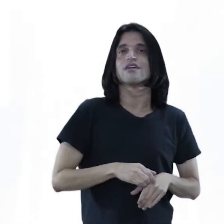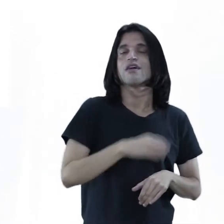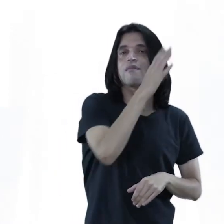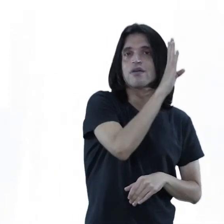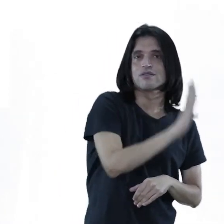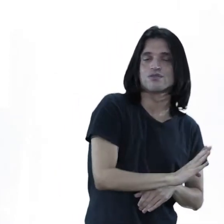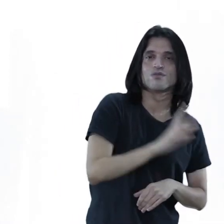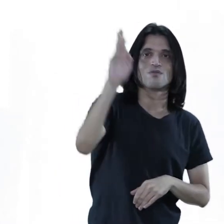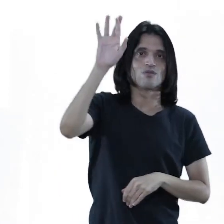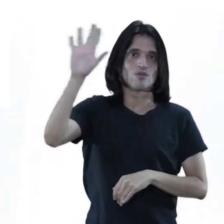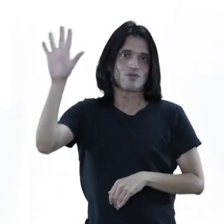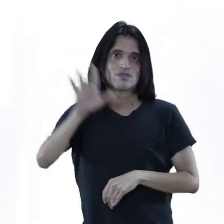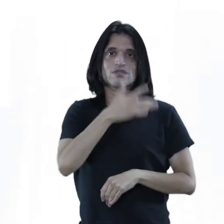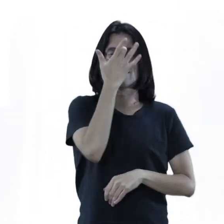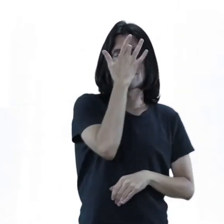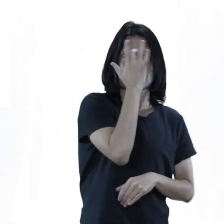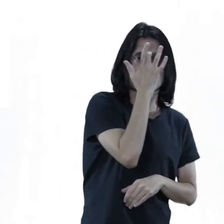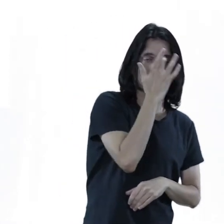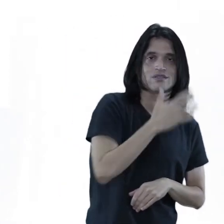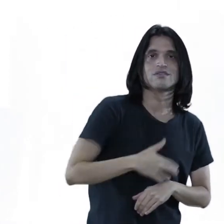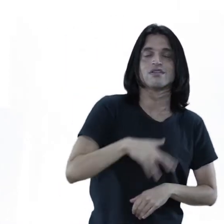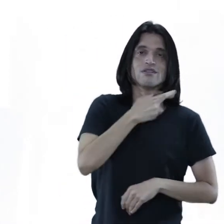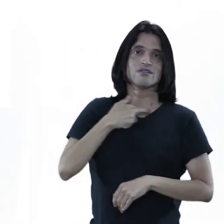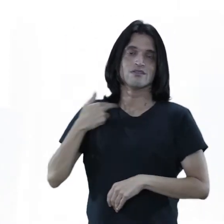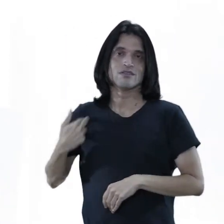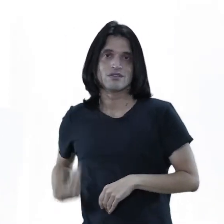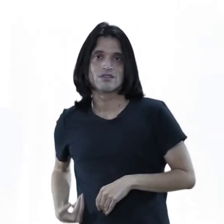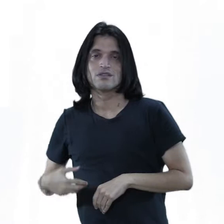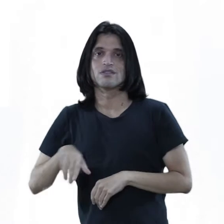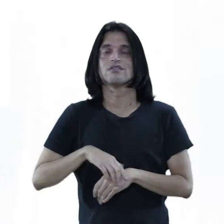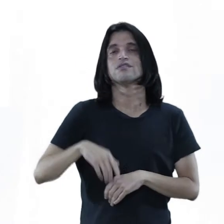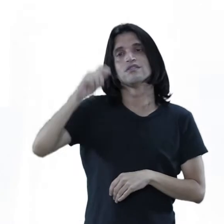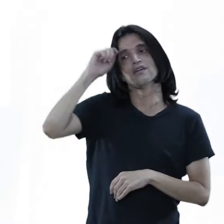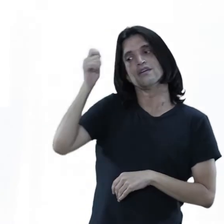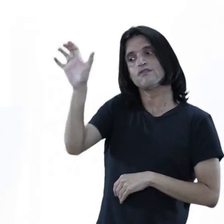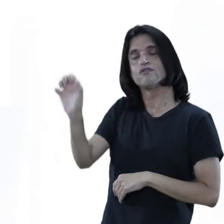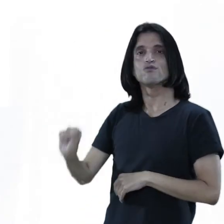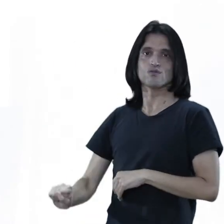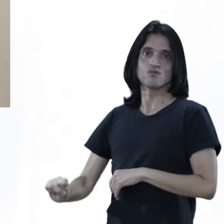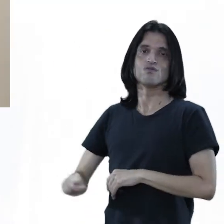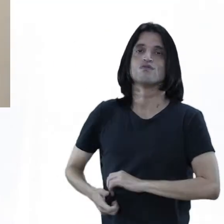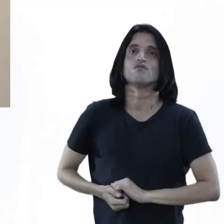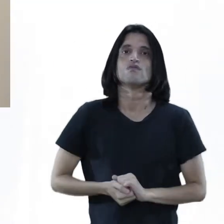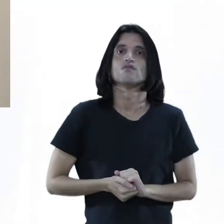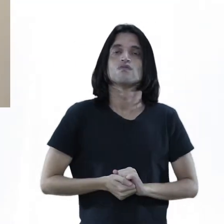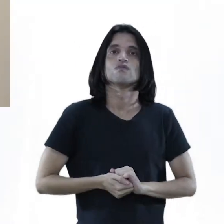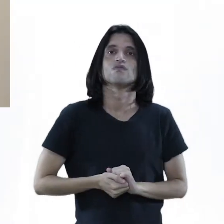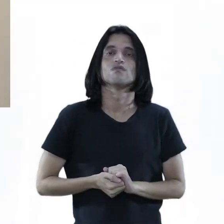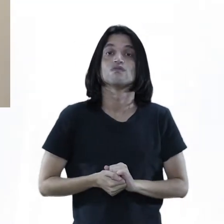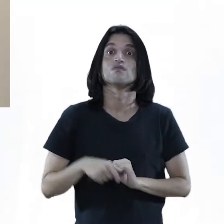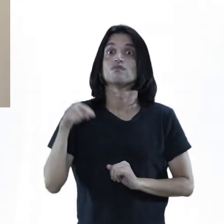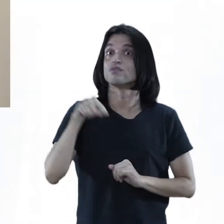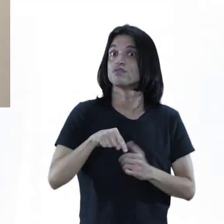Brasil, Rússia, Índia, China e a África do Sul, né? O South Africa, como eles chamam. Bom, o